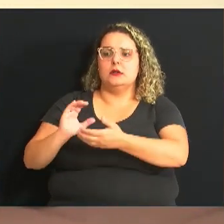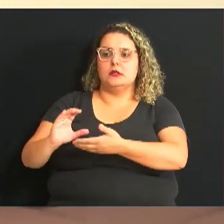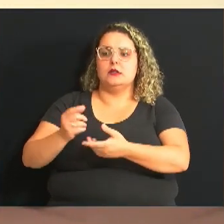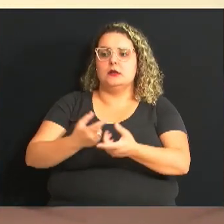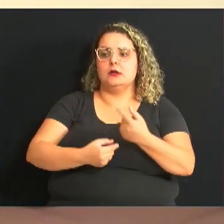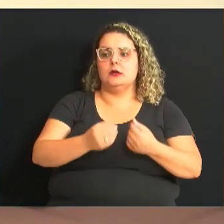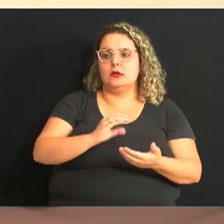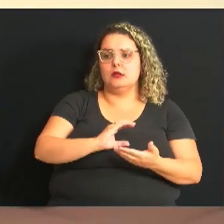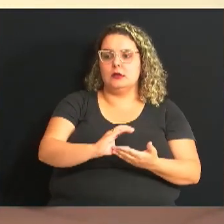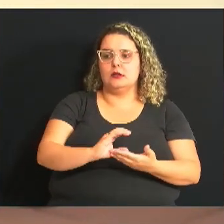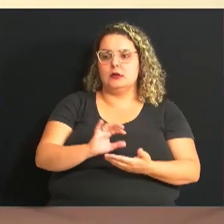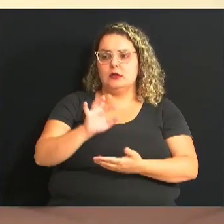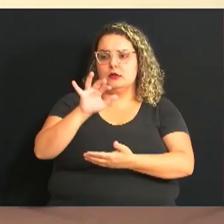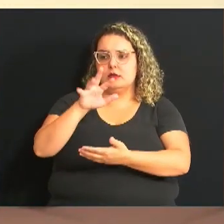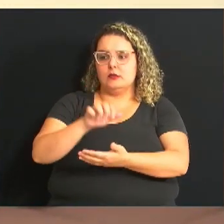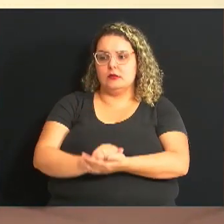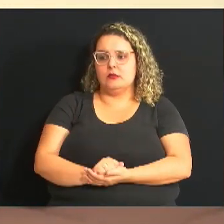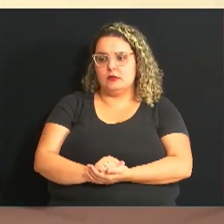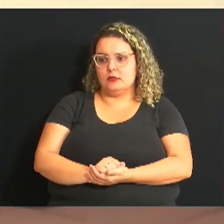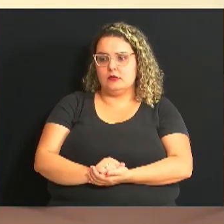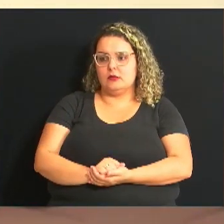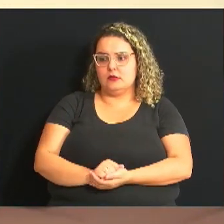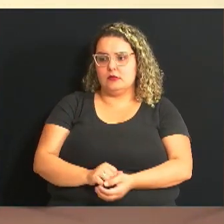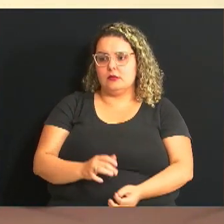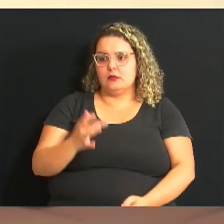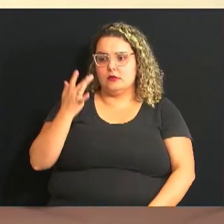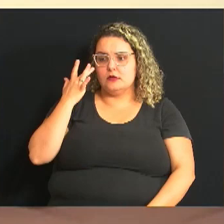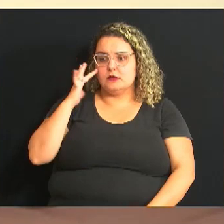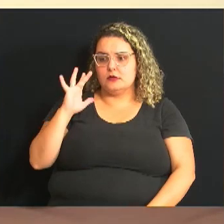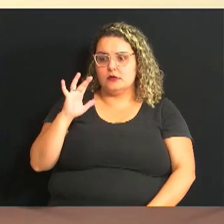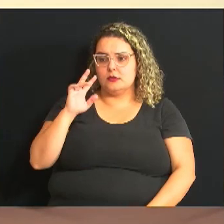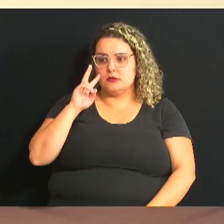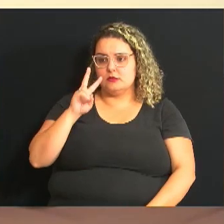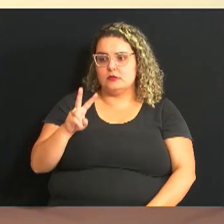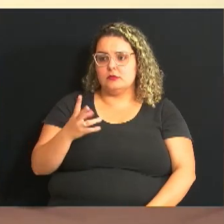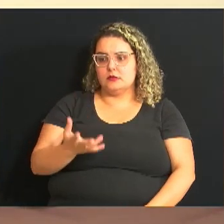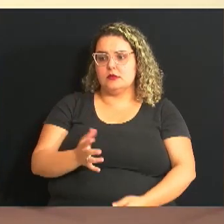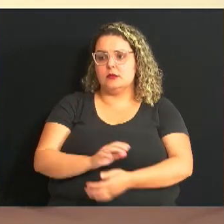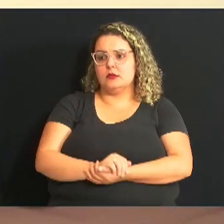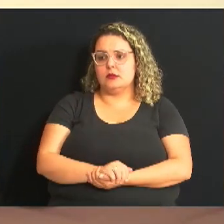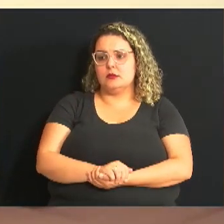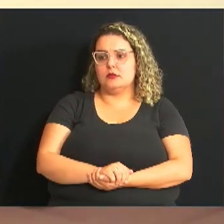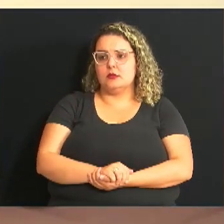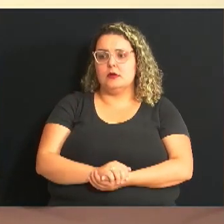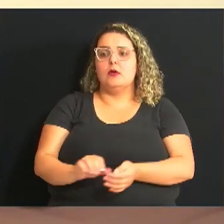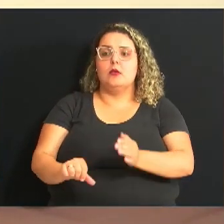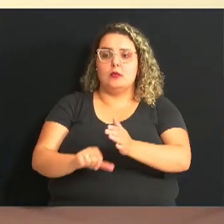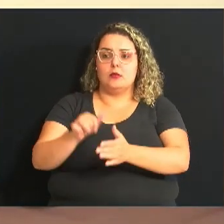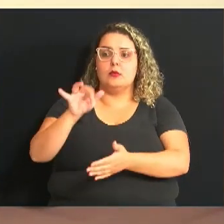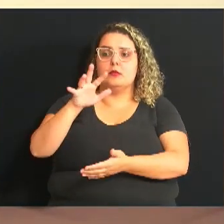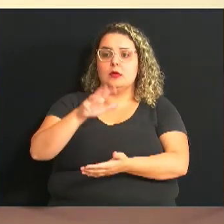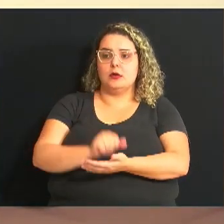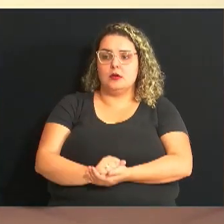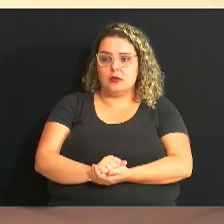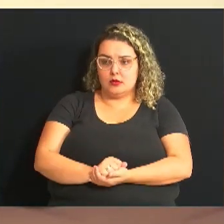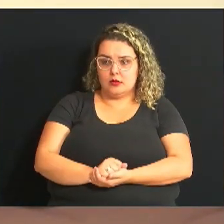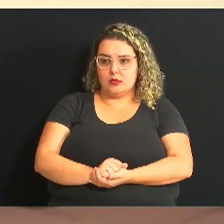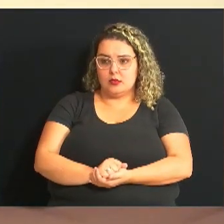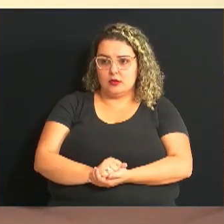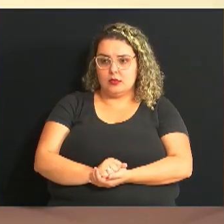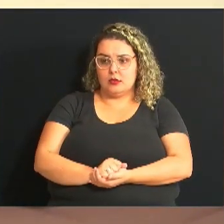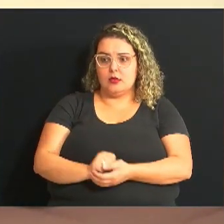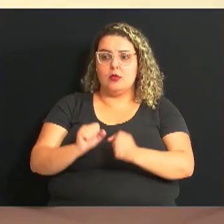um cadastro. Não sei se dá para pegar aqui, e aí você precisa fazer primeiro um cadastro, pode fazer até